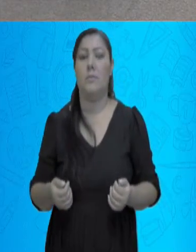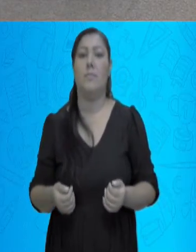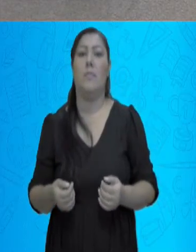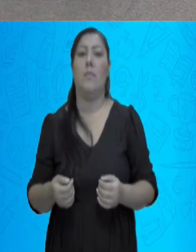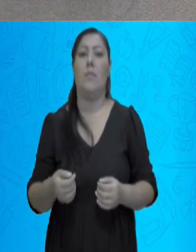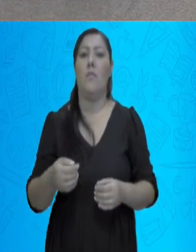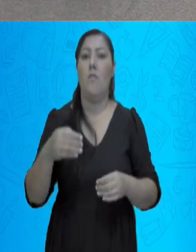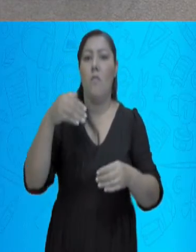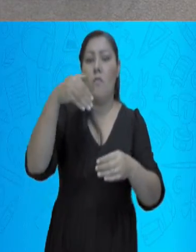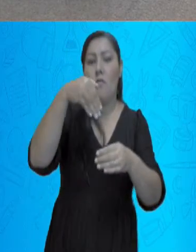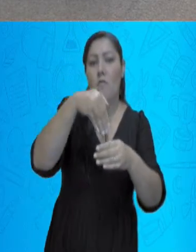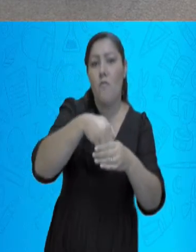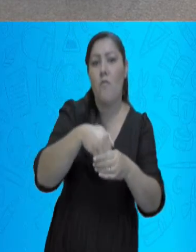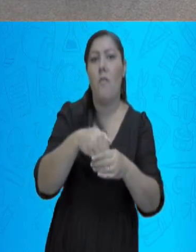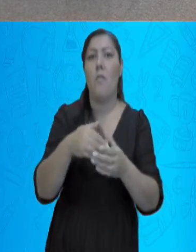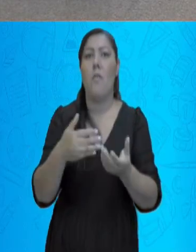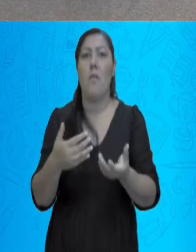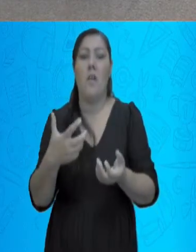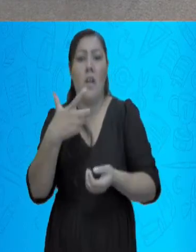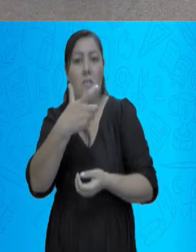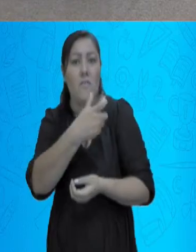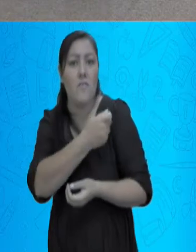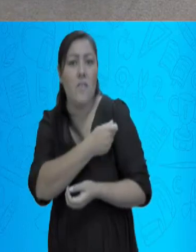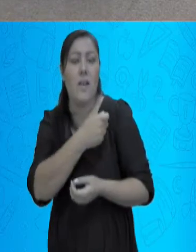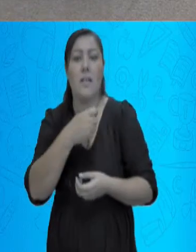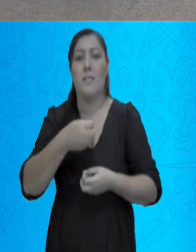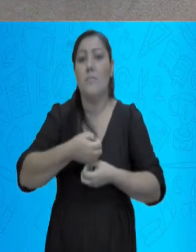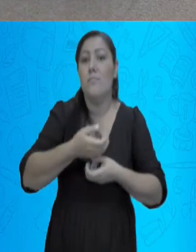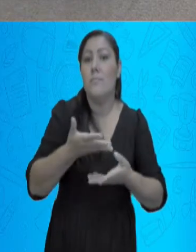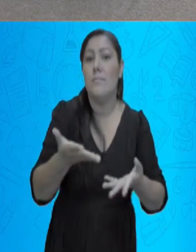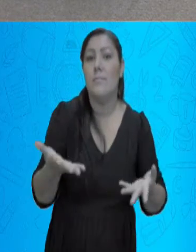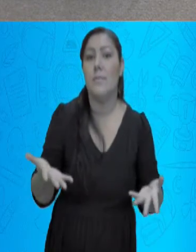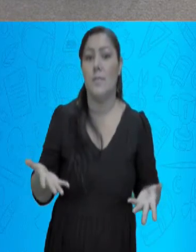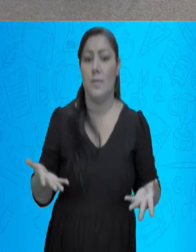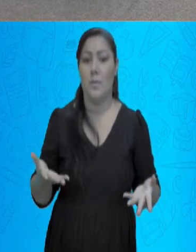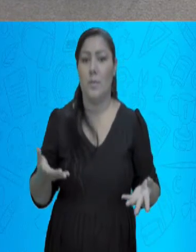doe. Todos esses verbos induzem que você faça algo.